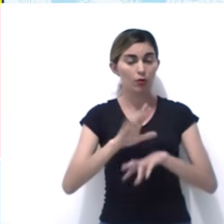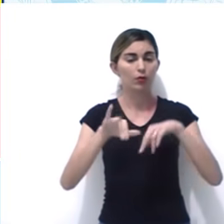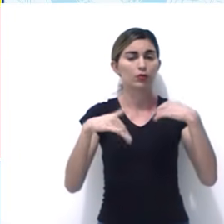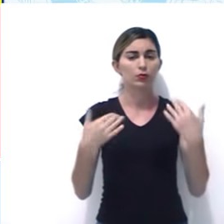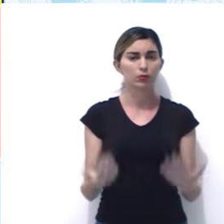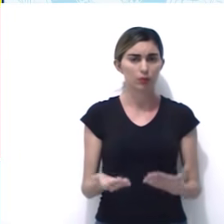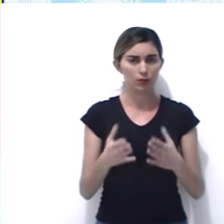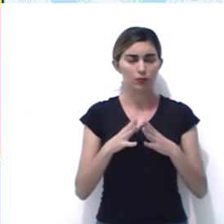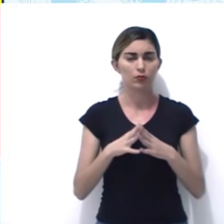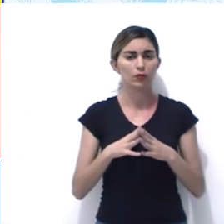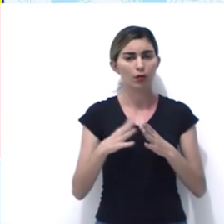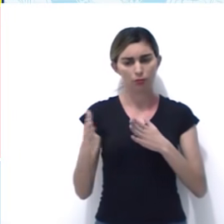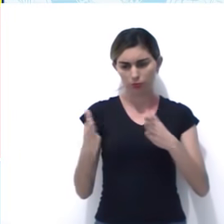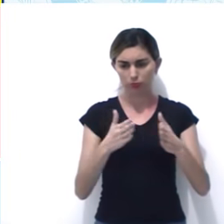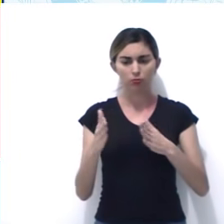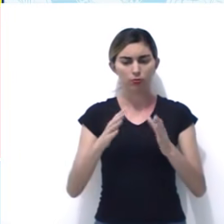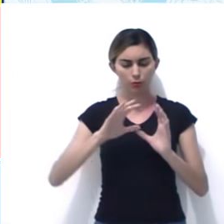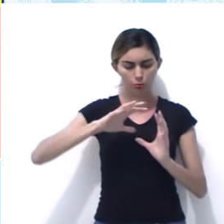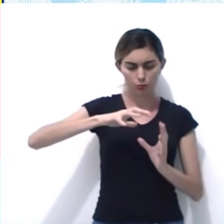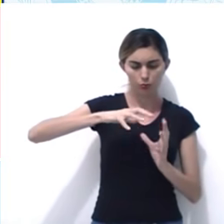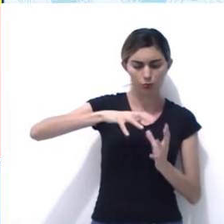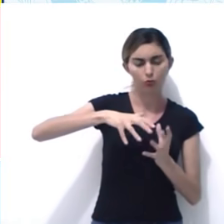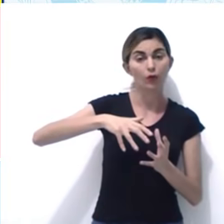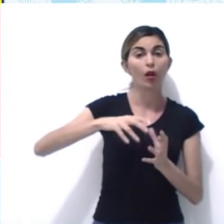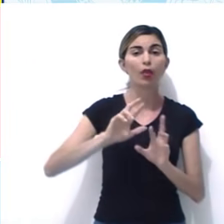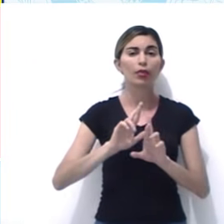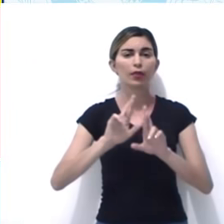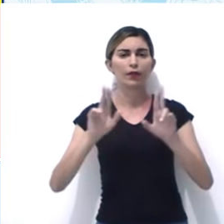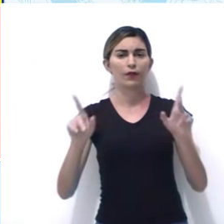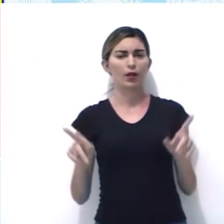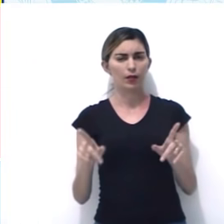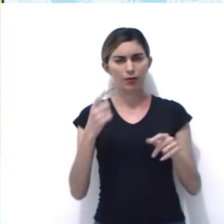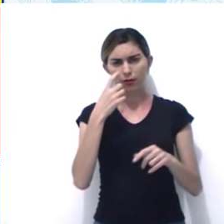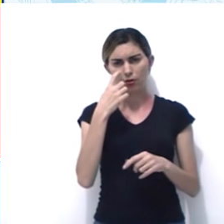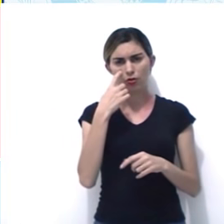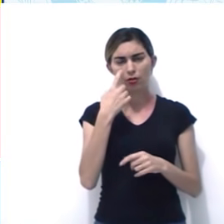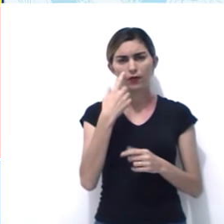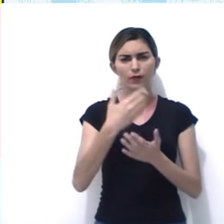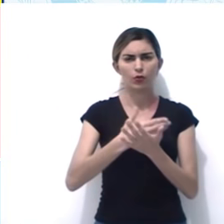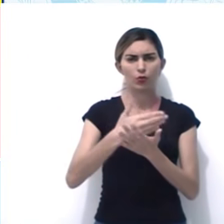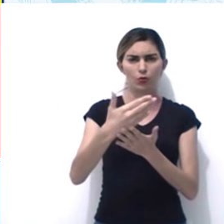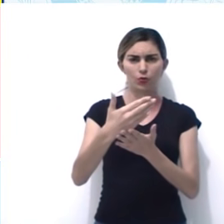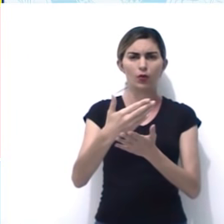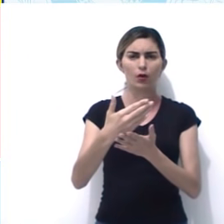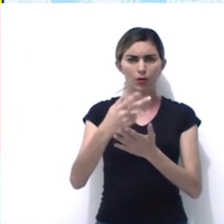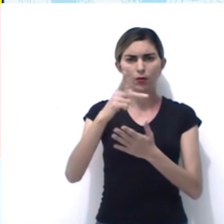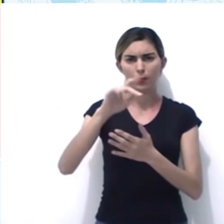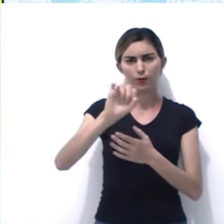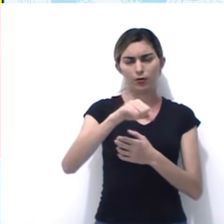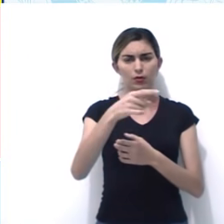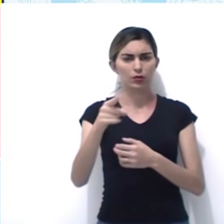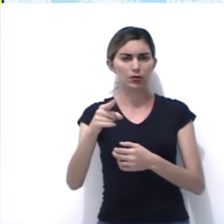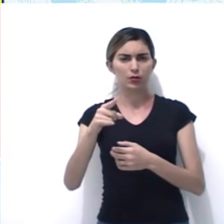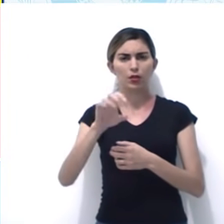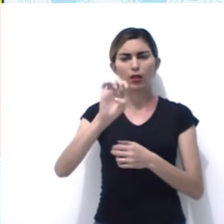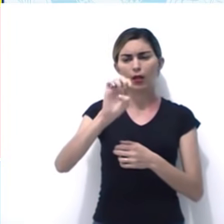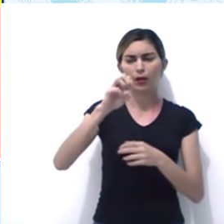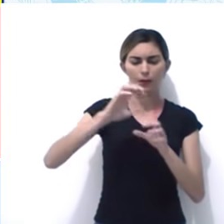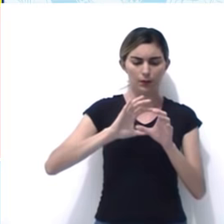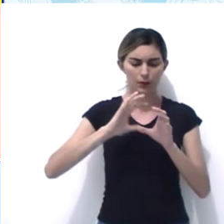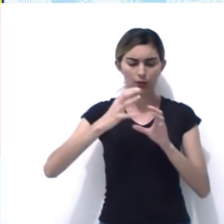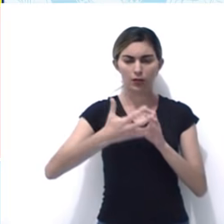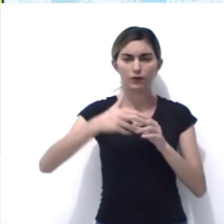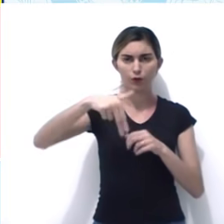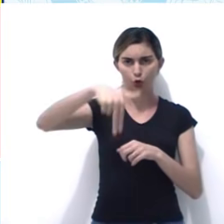então nessa posição vai ser ao contrário do que a gente viu no início nesta posição o